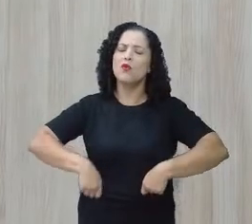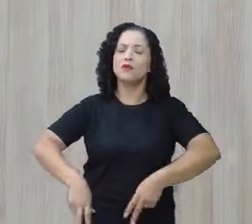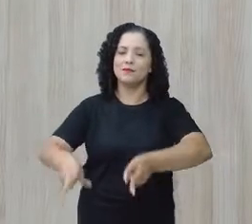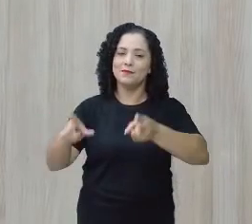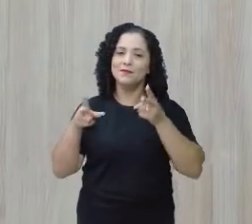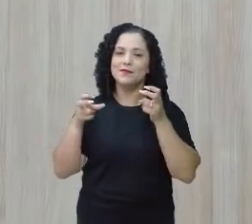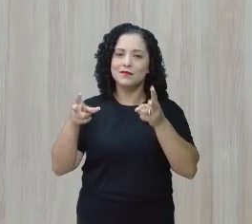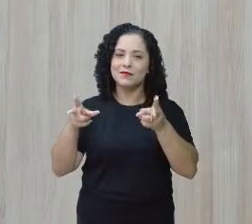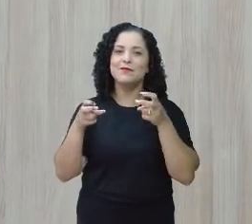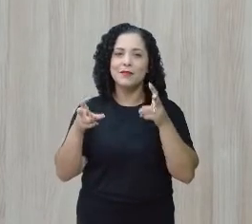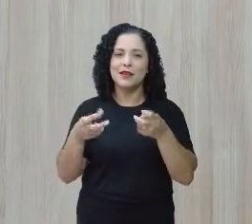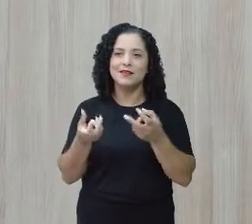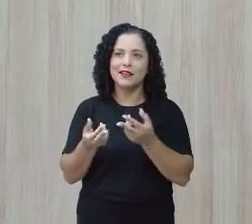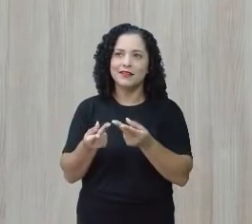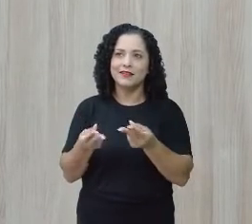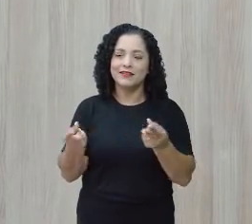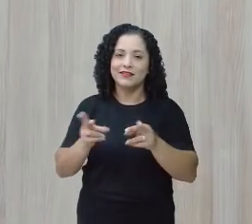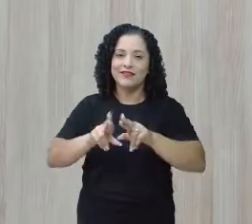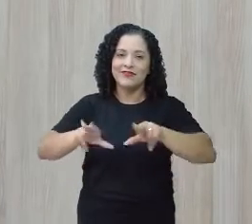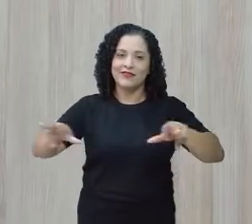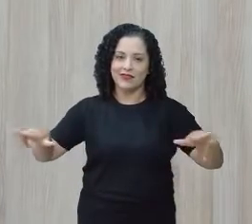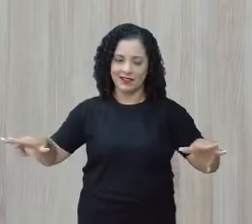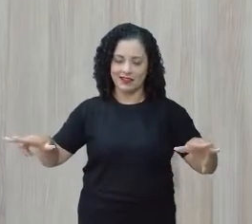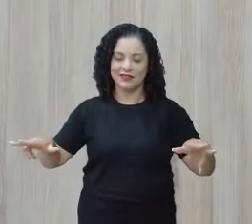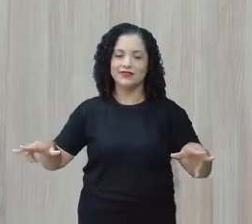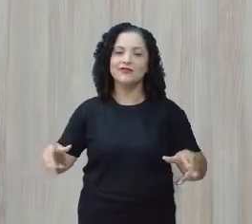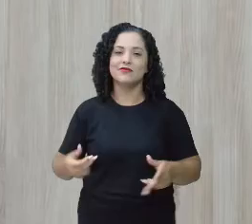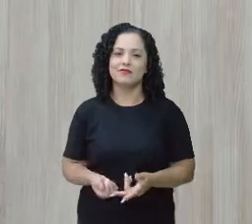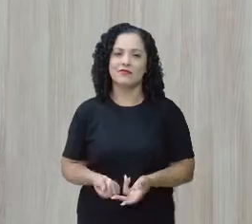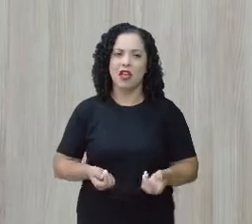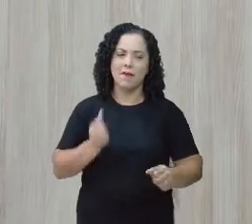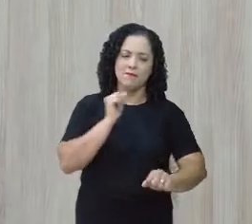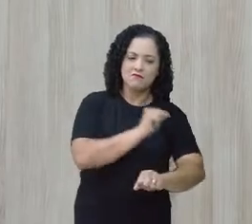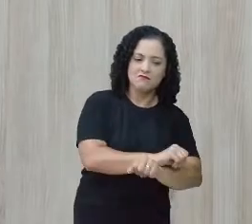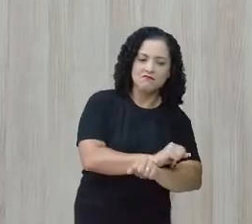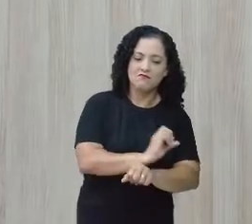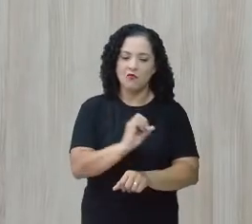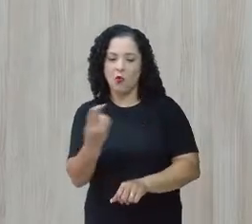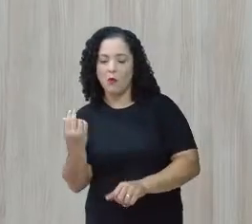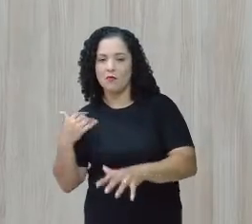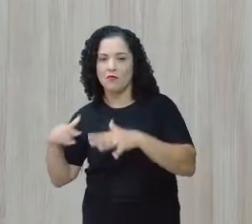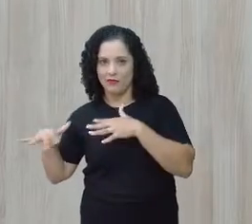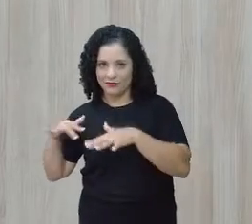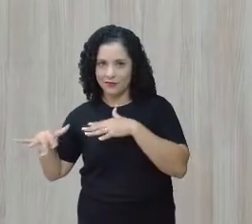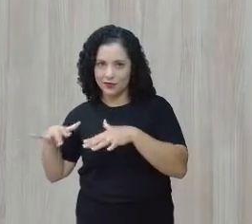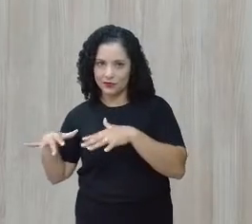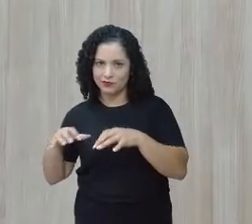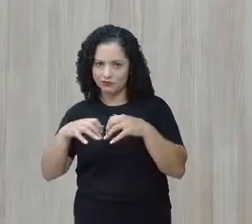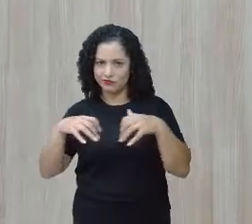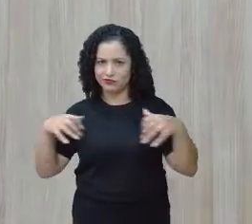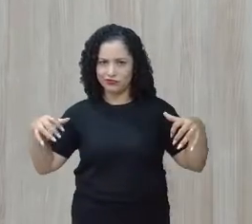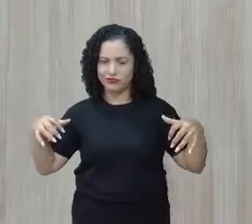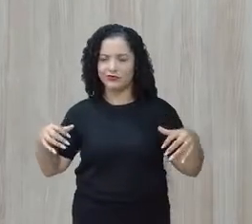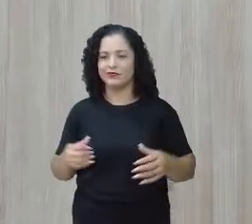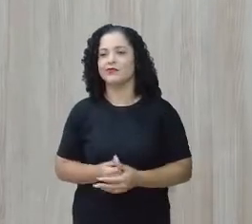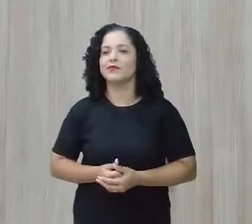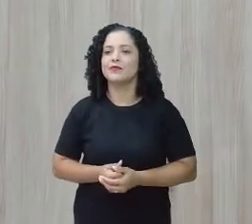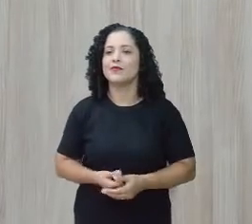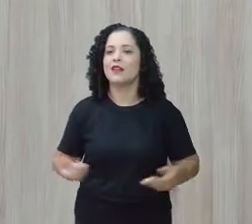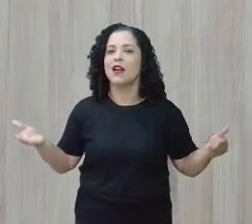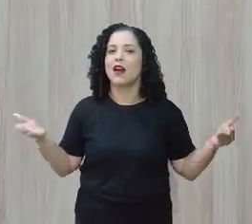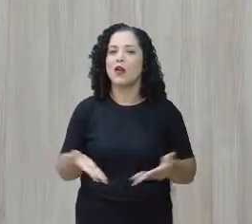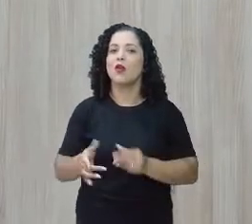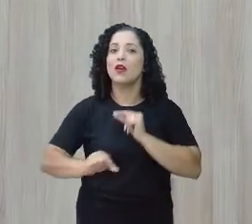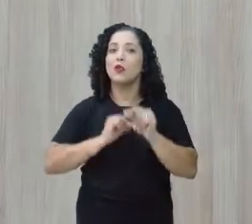perceber essas diferenças em relação a repouso e movimento. O que é que eu tenho mais? Agora a gente vai para a parte